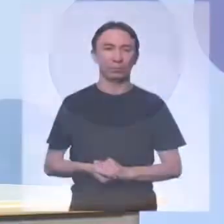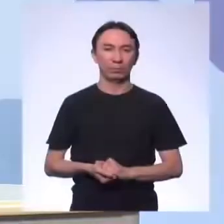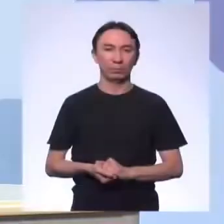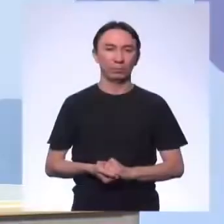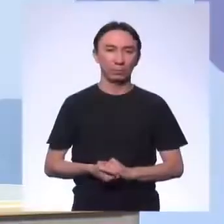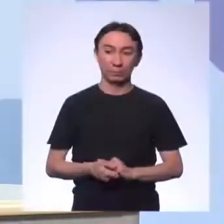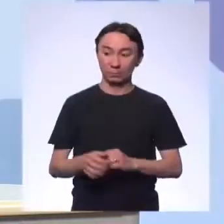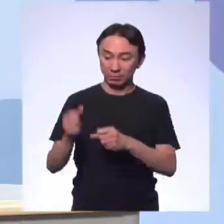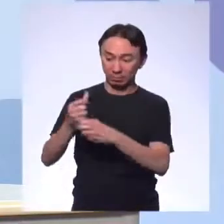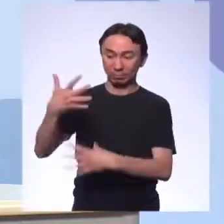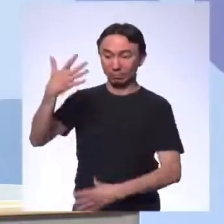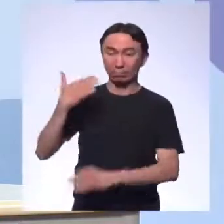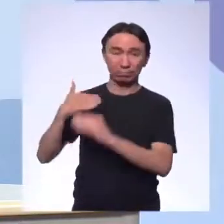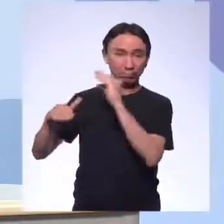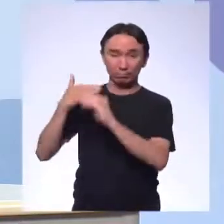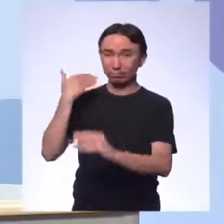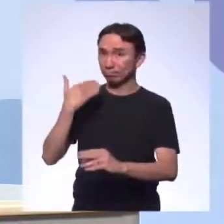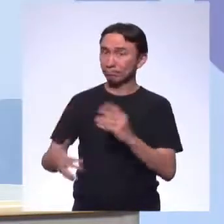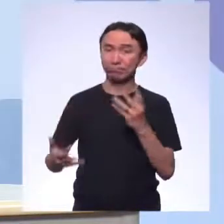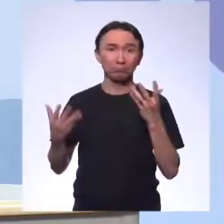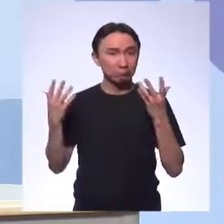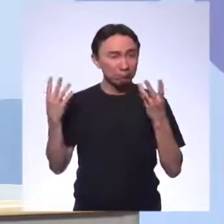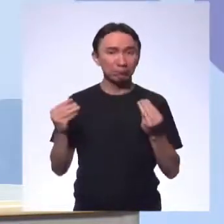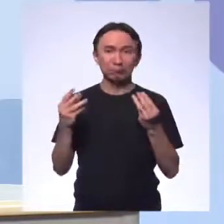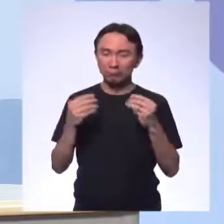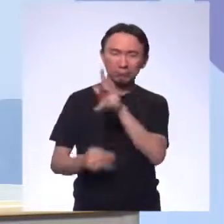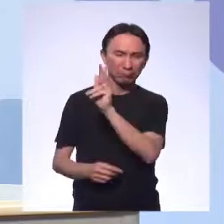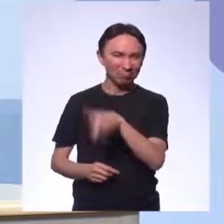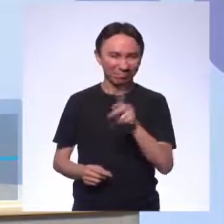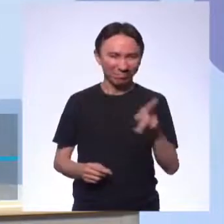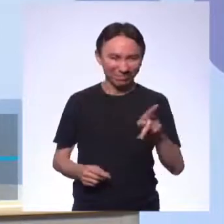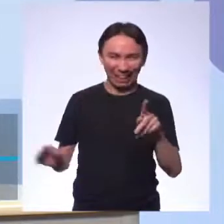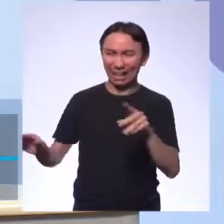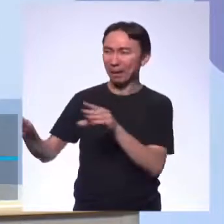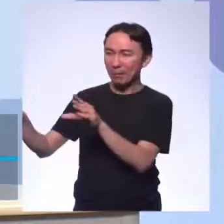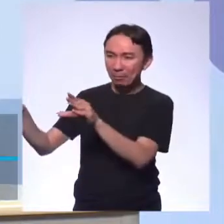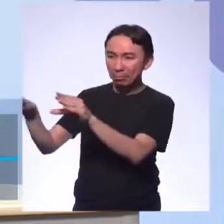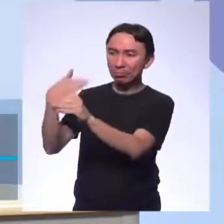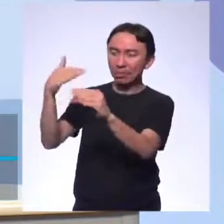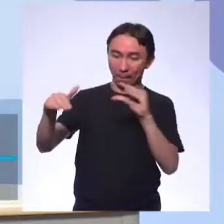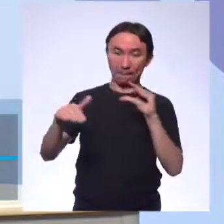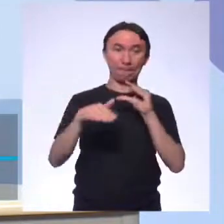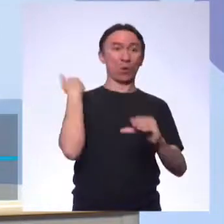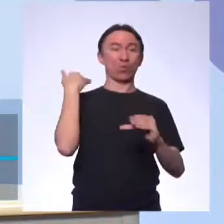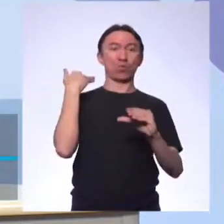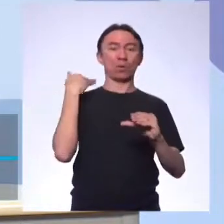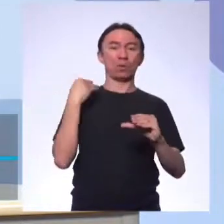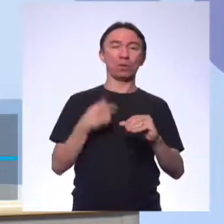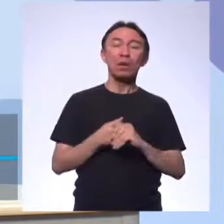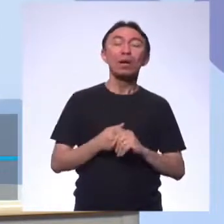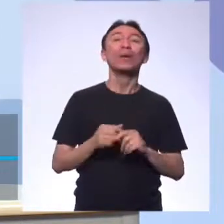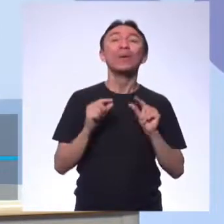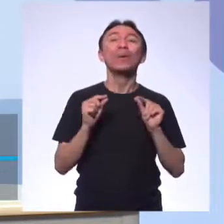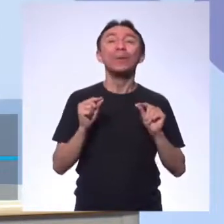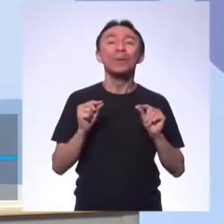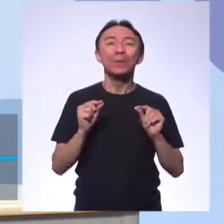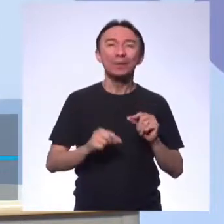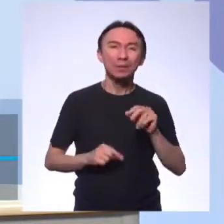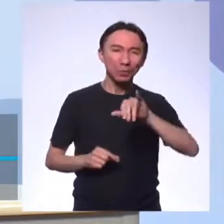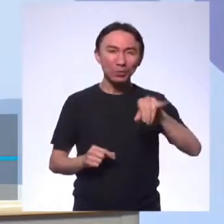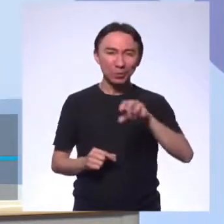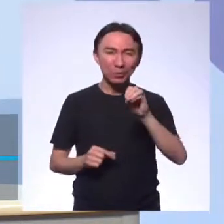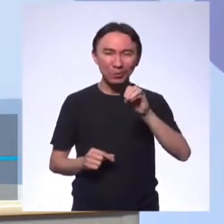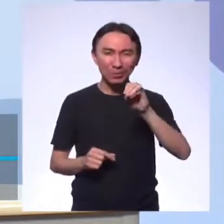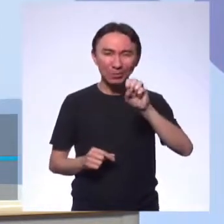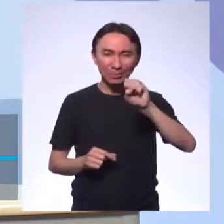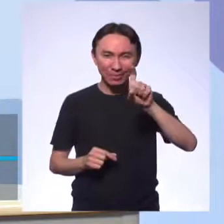Dani, o chat tá bombando aqui, né? Os professores estão repassando os comentários dos alunos, né? E colocaram assim, que nem o professor José